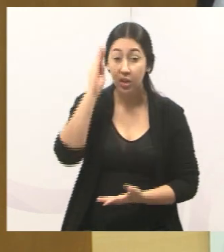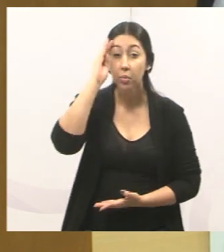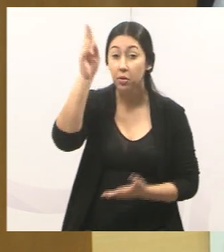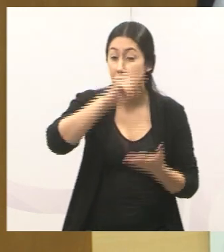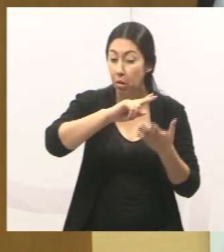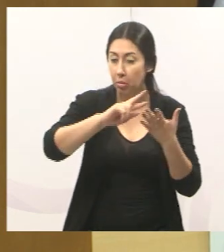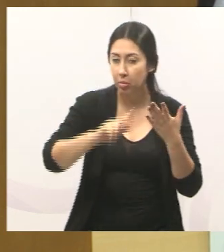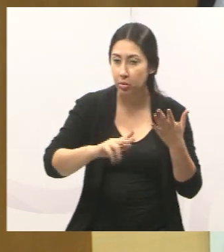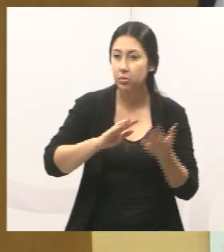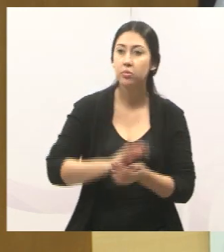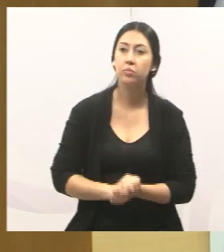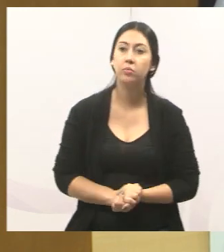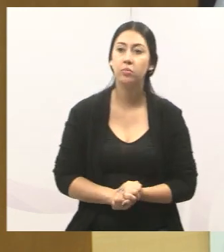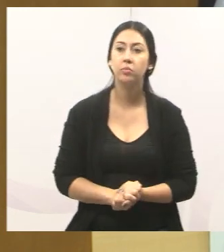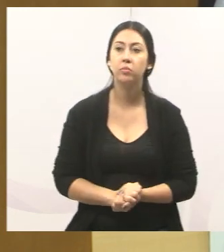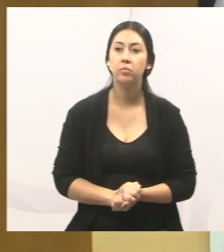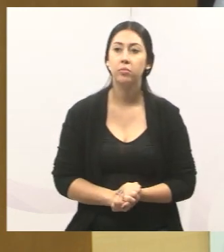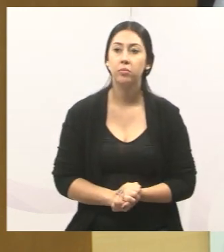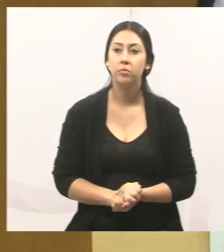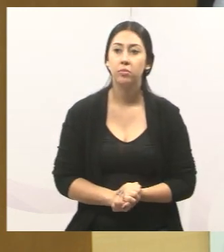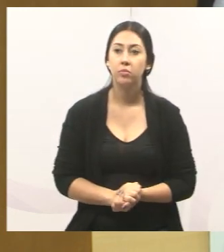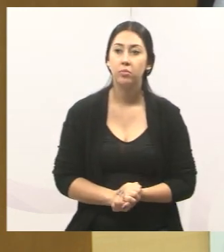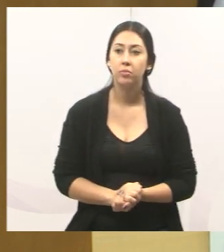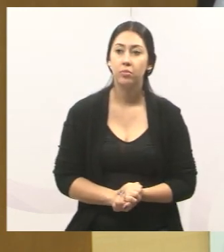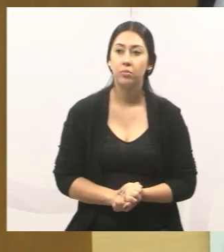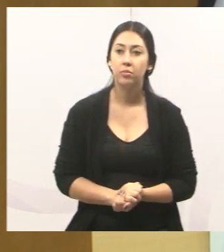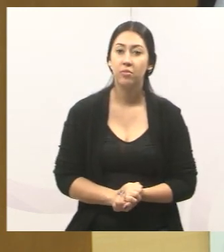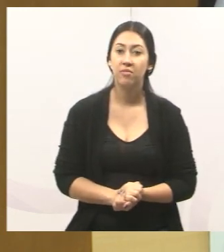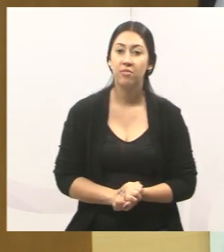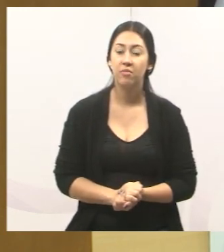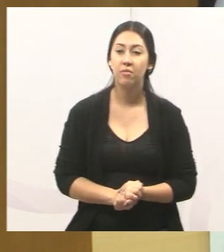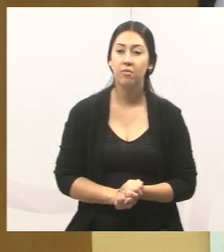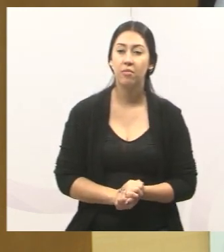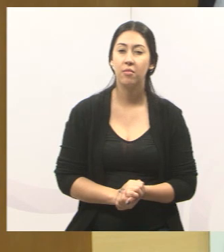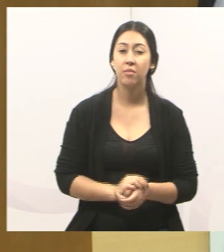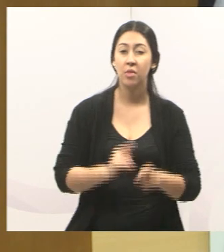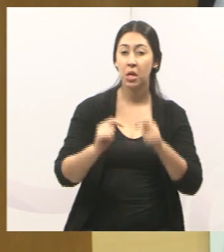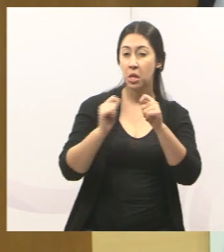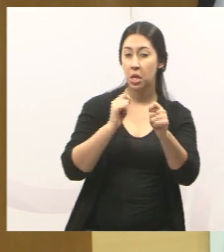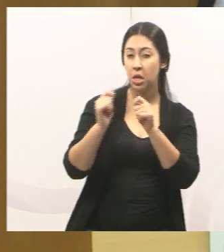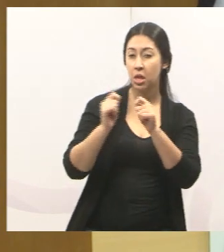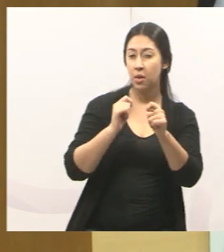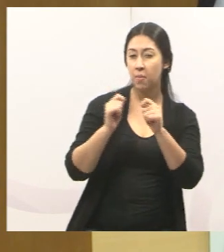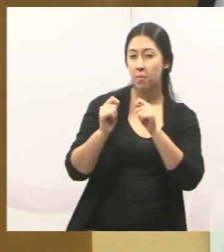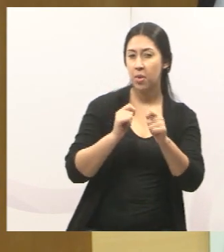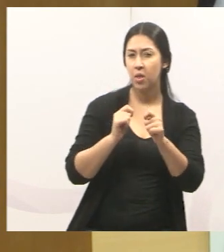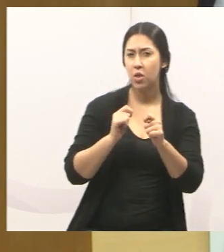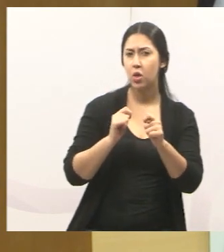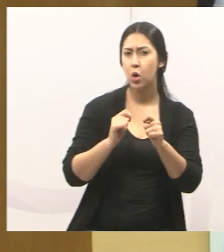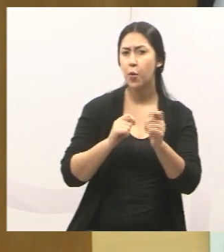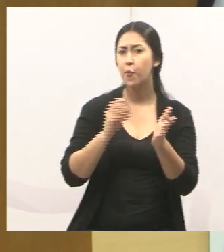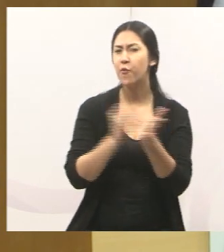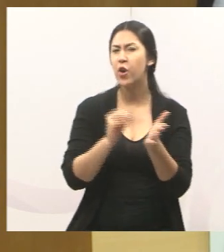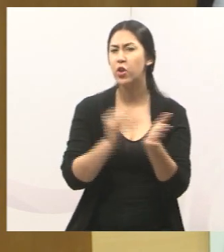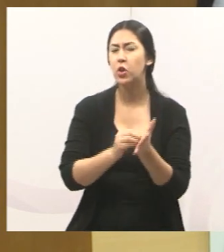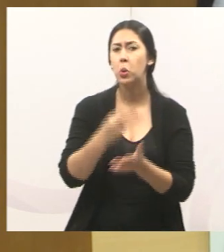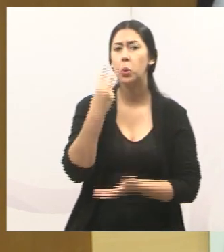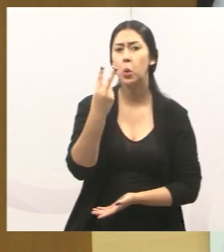pontos citados. Déficit orçamentário equivalente a R$